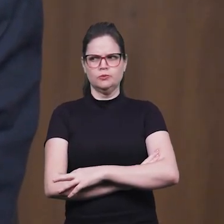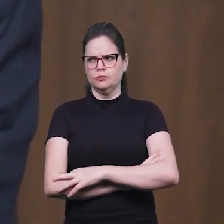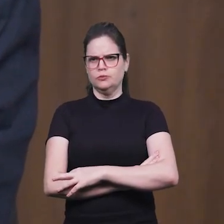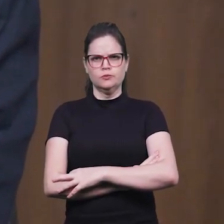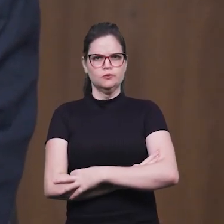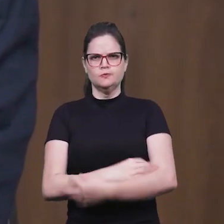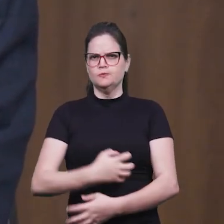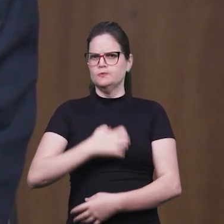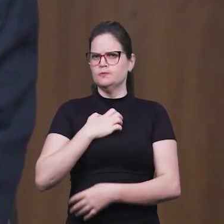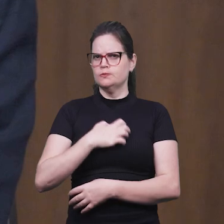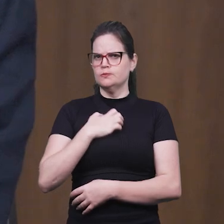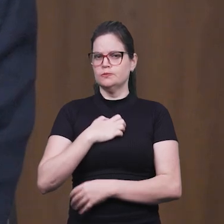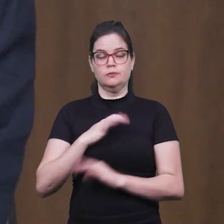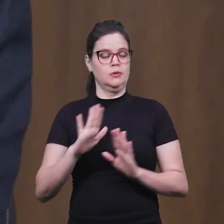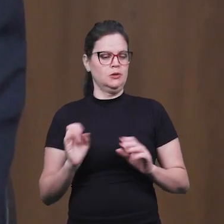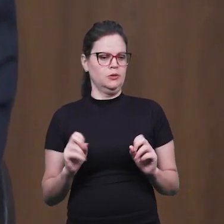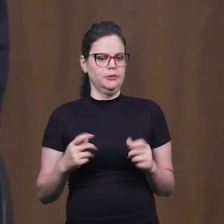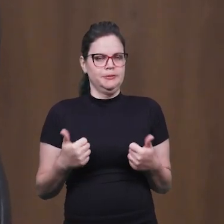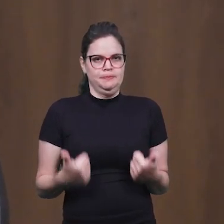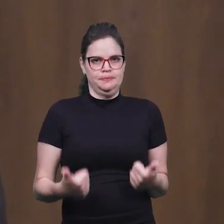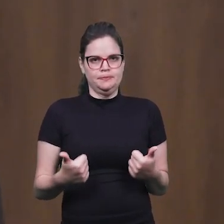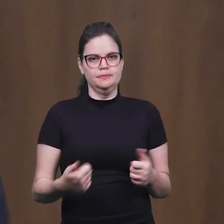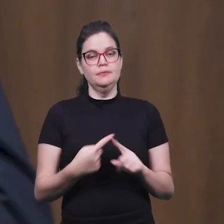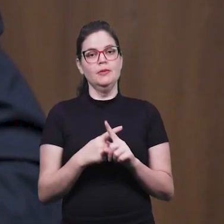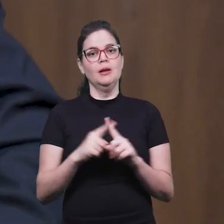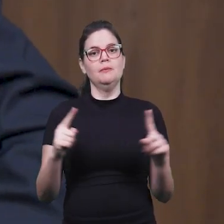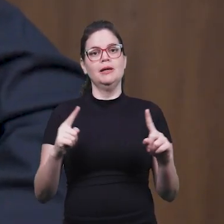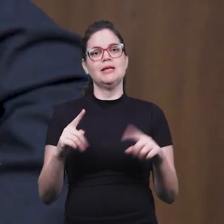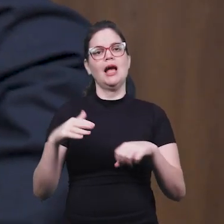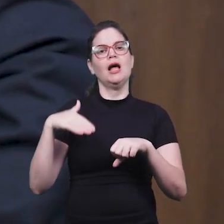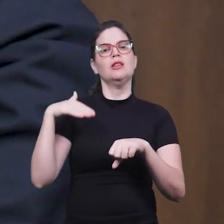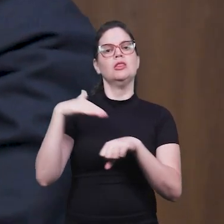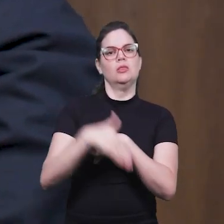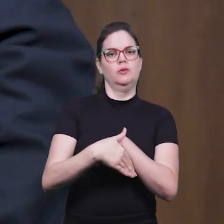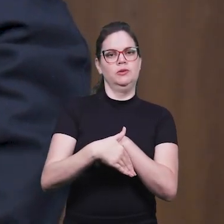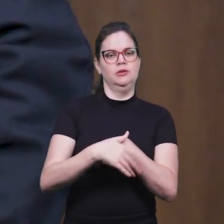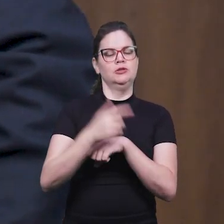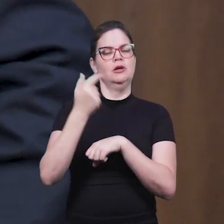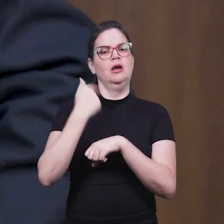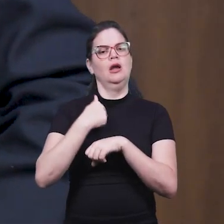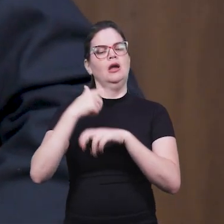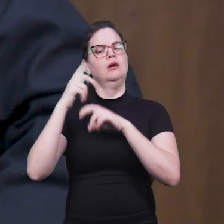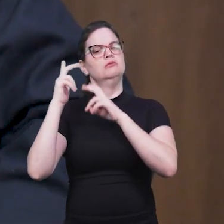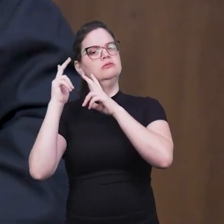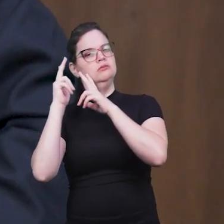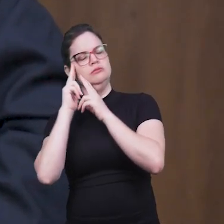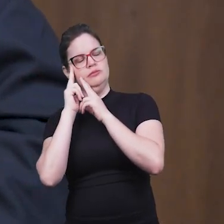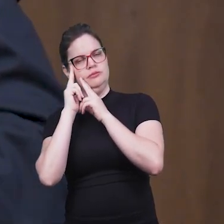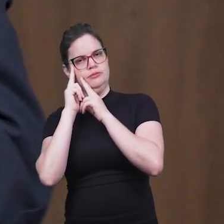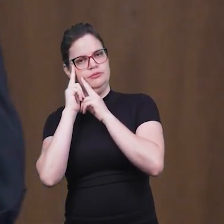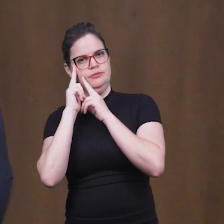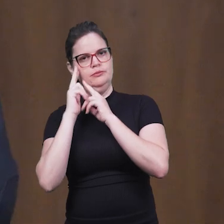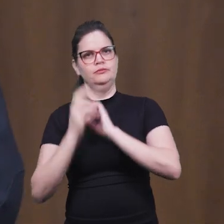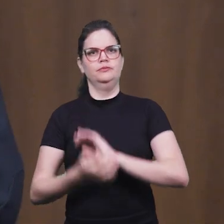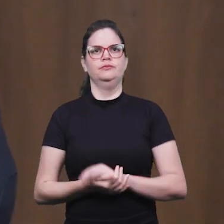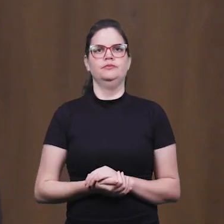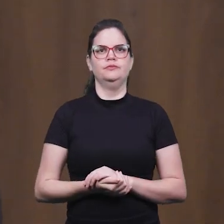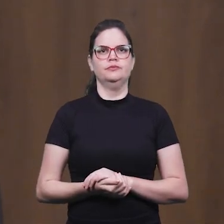naquela noite, eu tive um sonho. Jonas, eu tive um